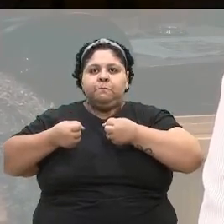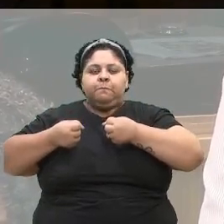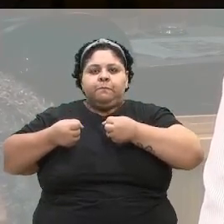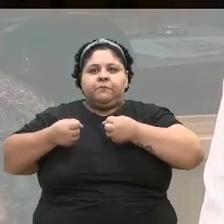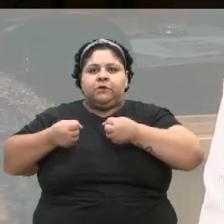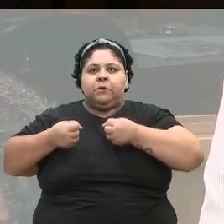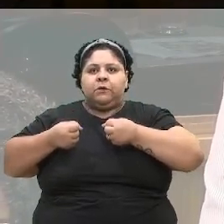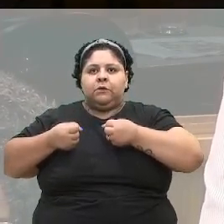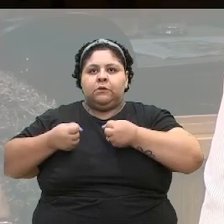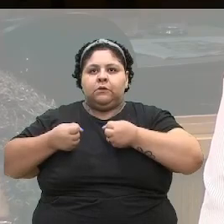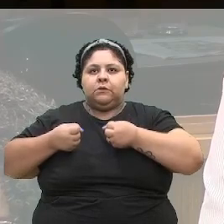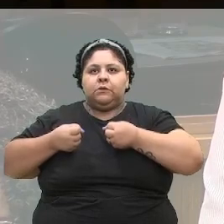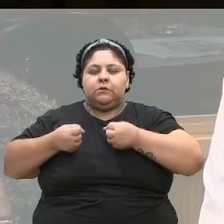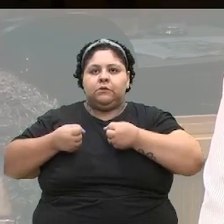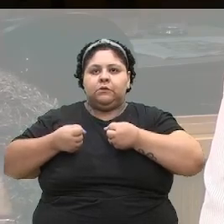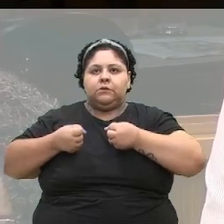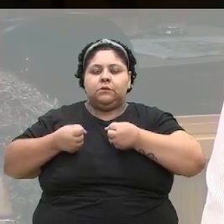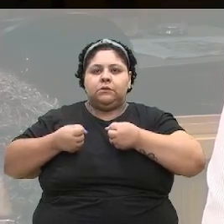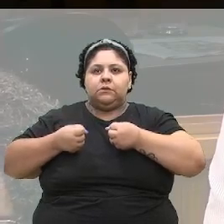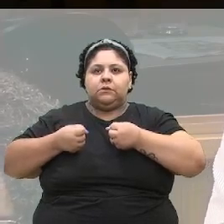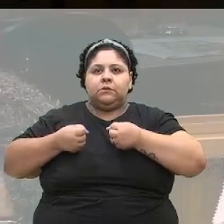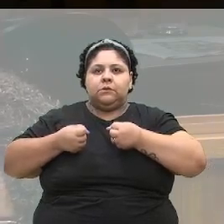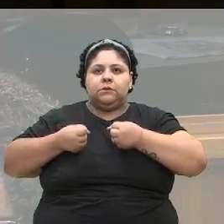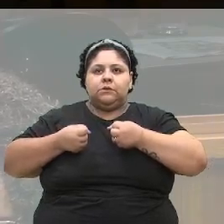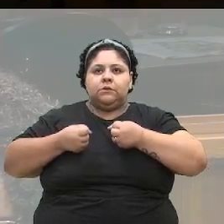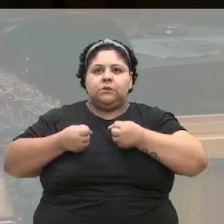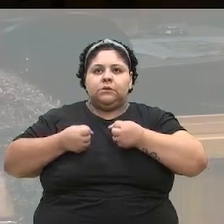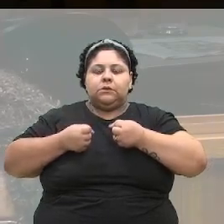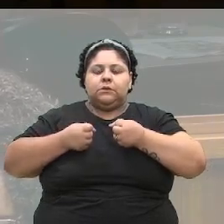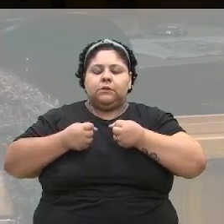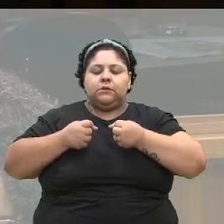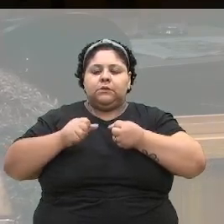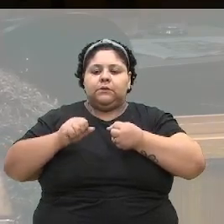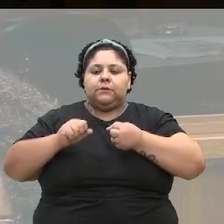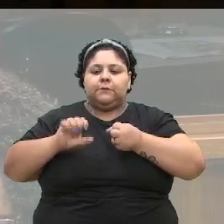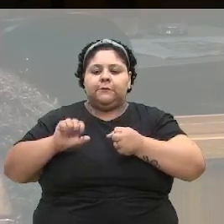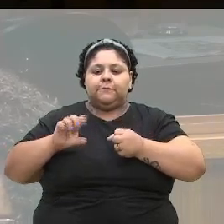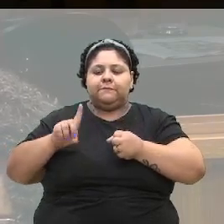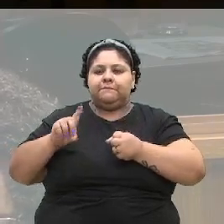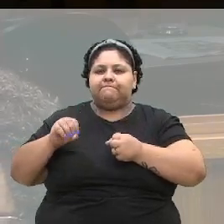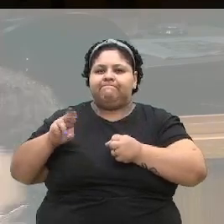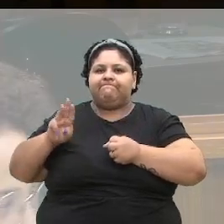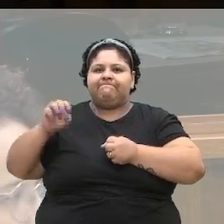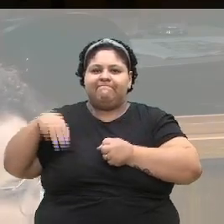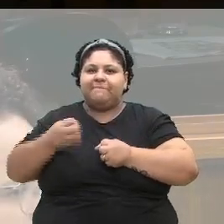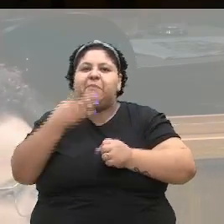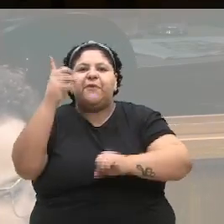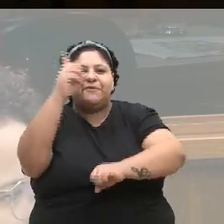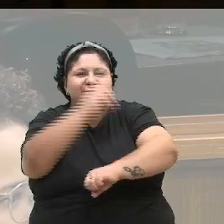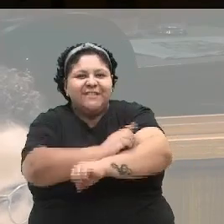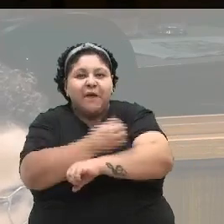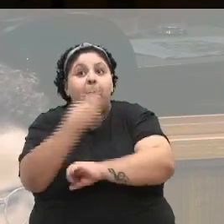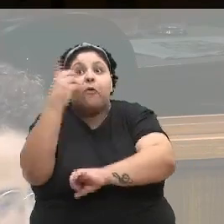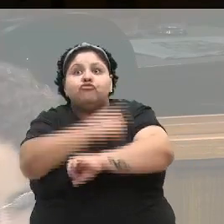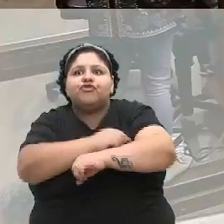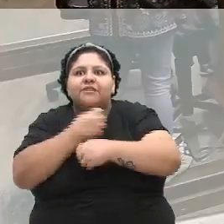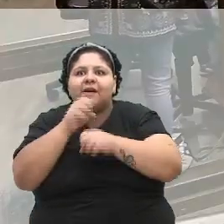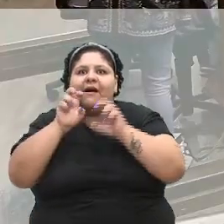da causa, né, de síndrome de Down aqui. Bom dia, gente! Ah, tá muito fraco. Bom dia!